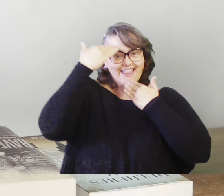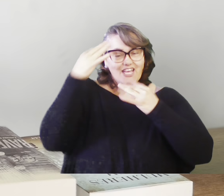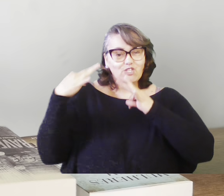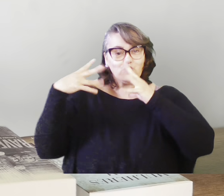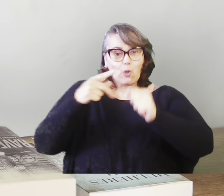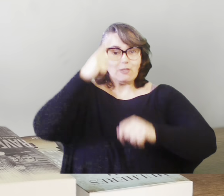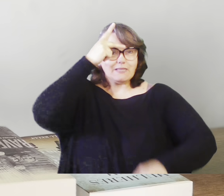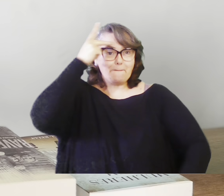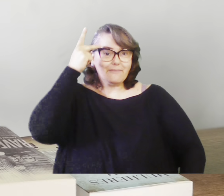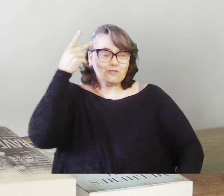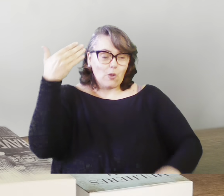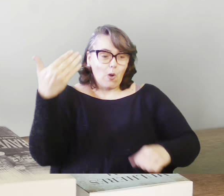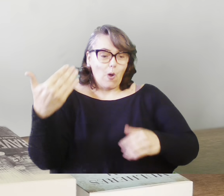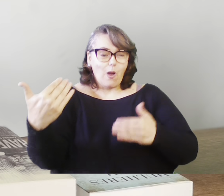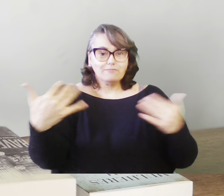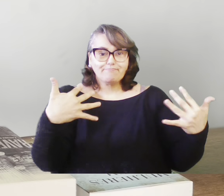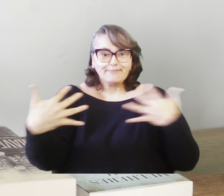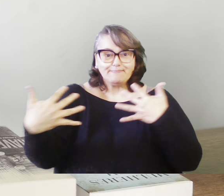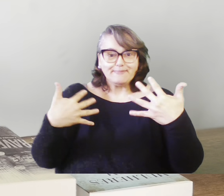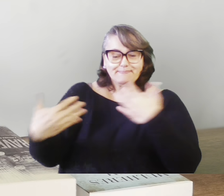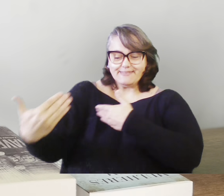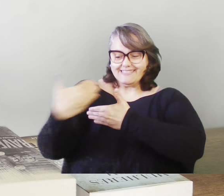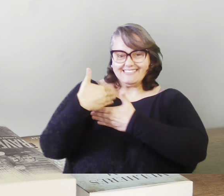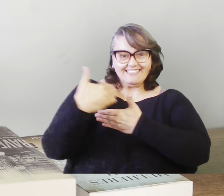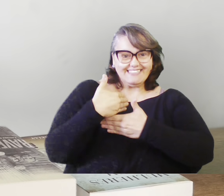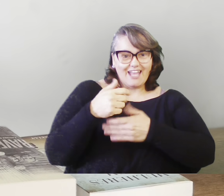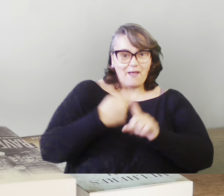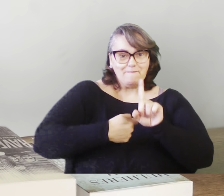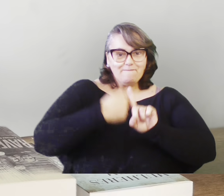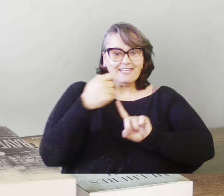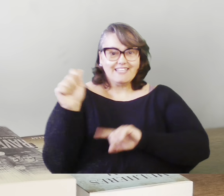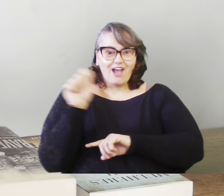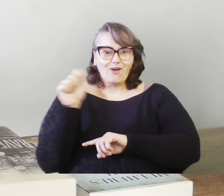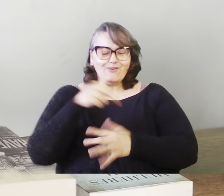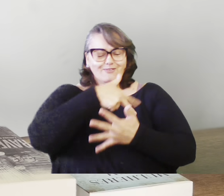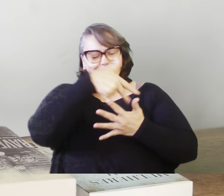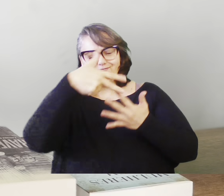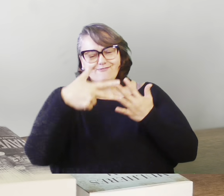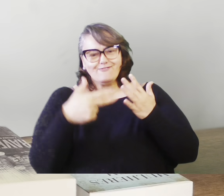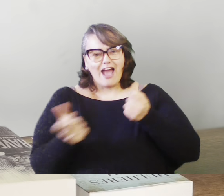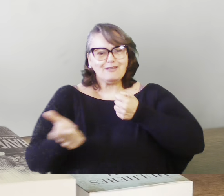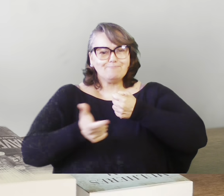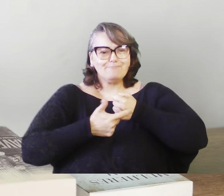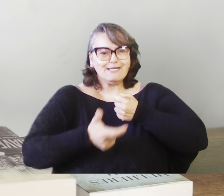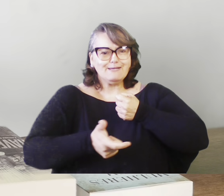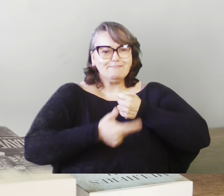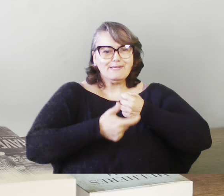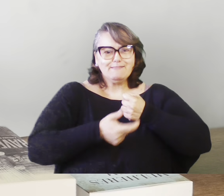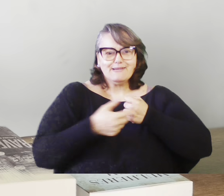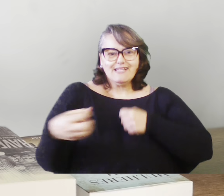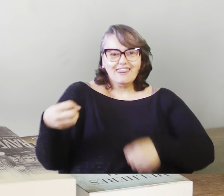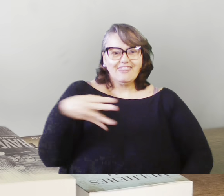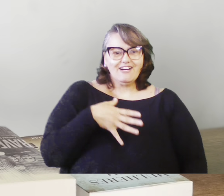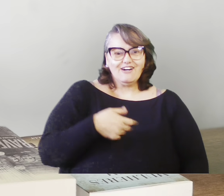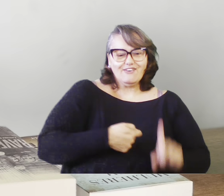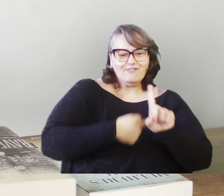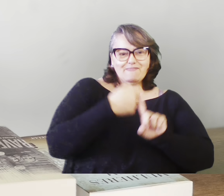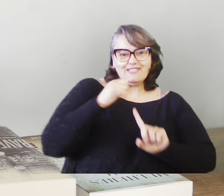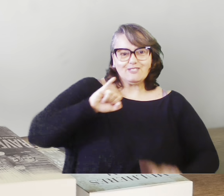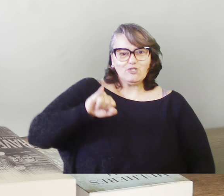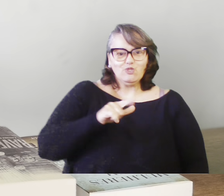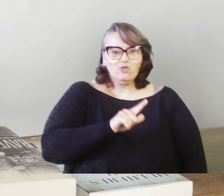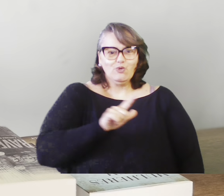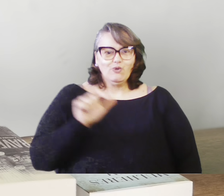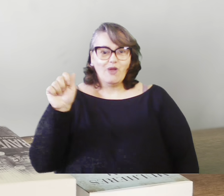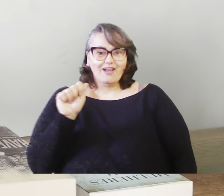muito agradecer a todo o pessoal que chegou em agosto. Nós tivemos vários inscritos novos nos meses